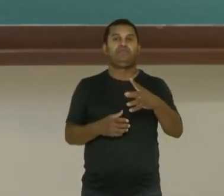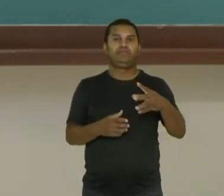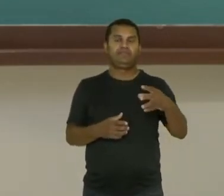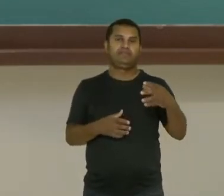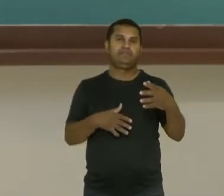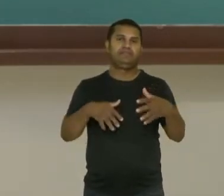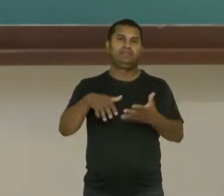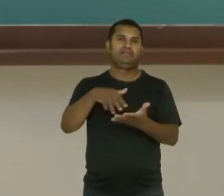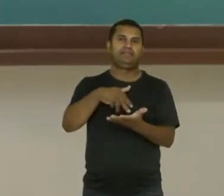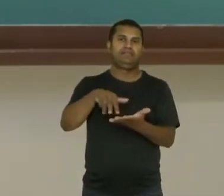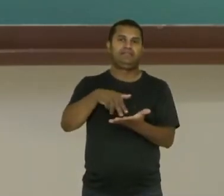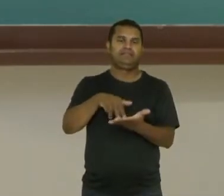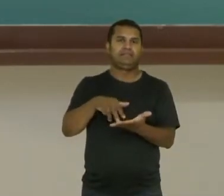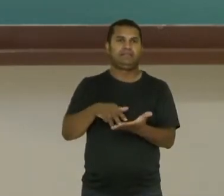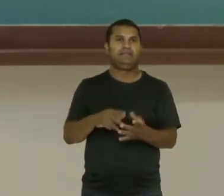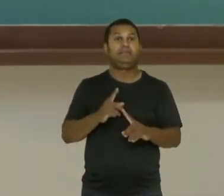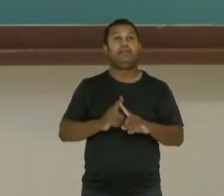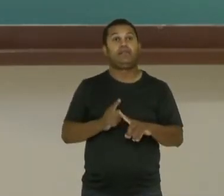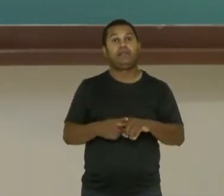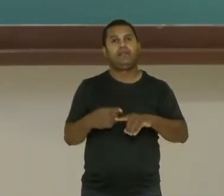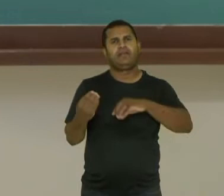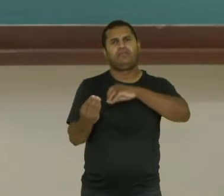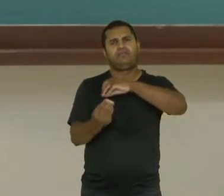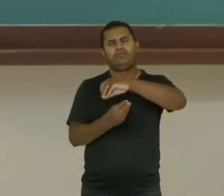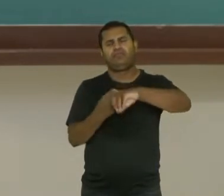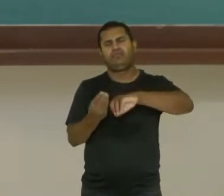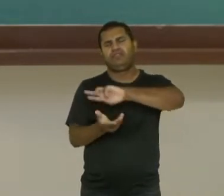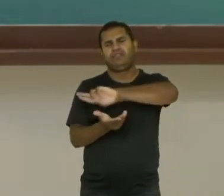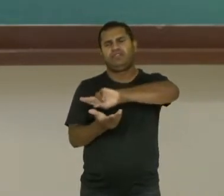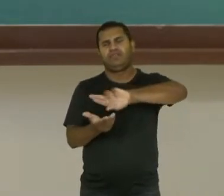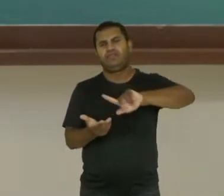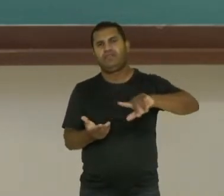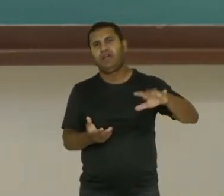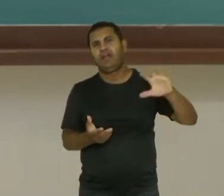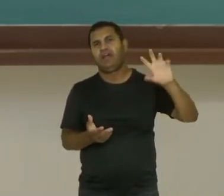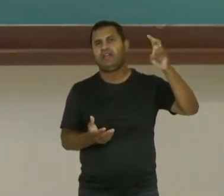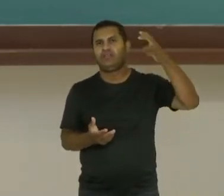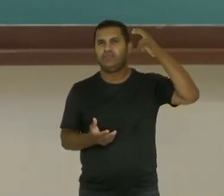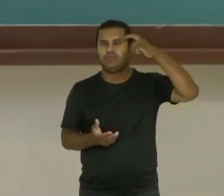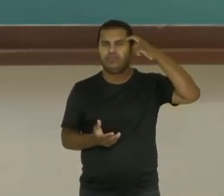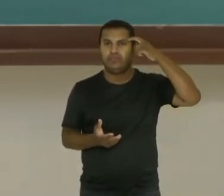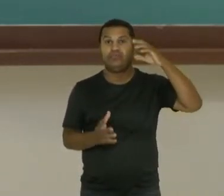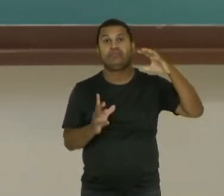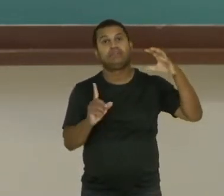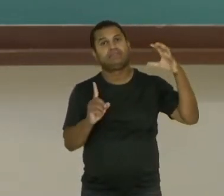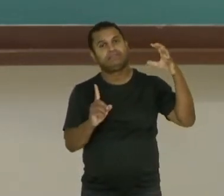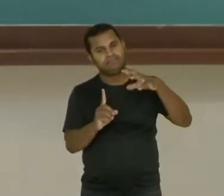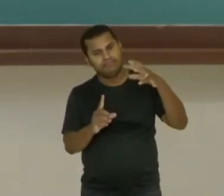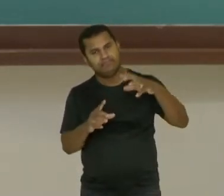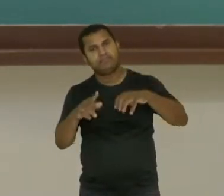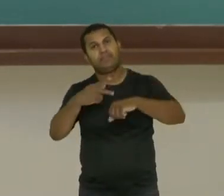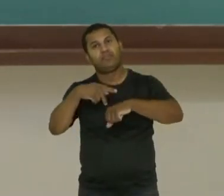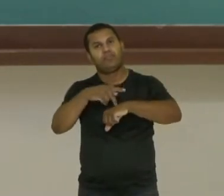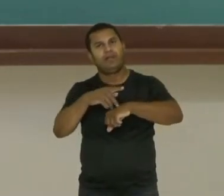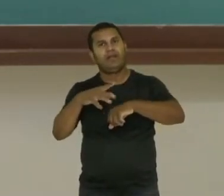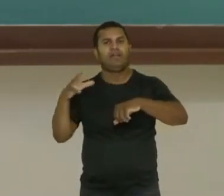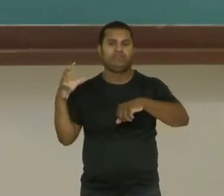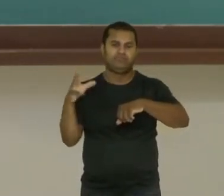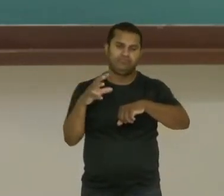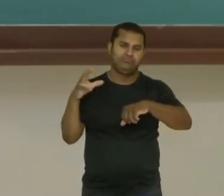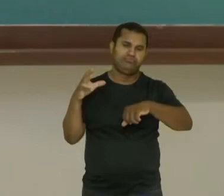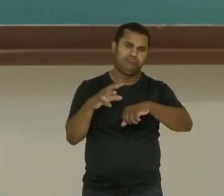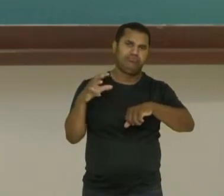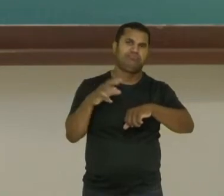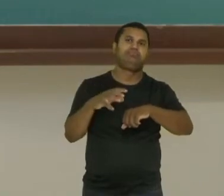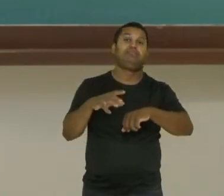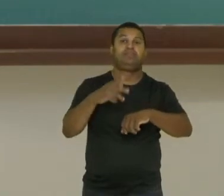de culturas. Então, a influência de diversas culturas, e que também influencia muito na dança, no